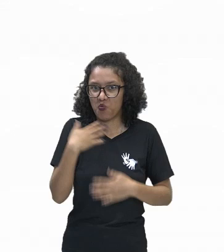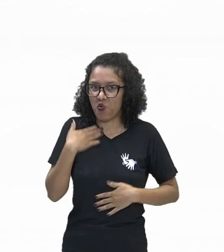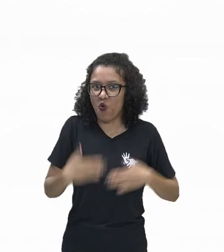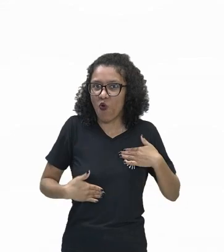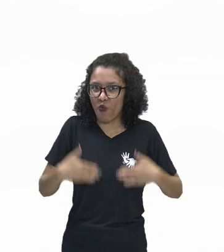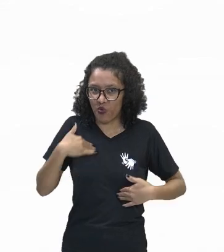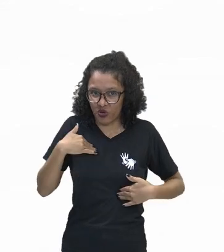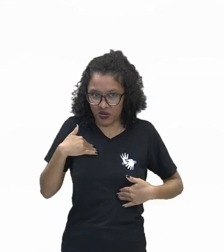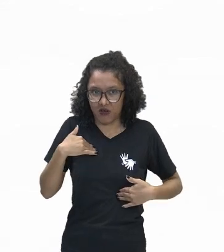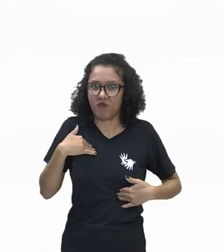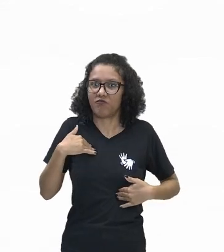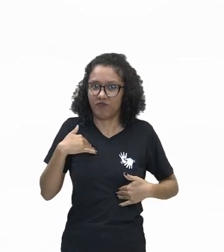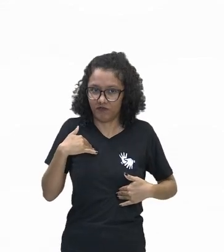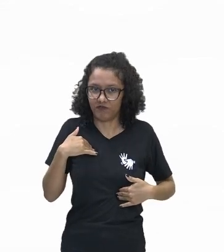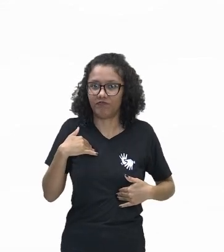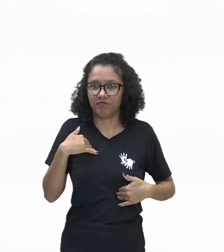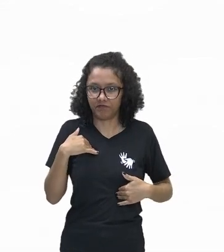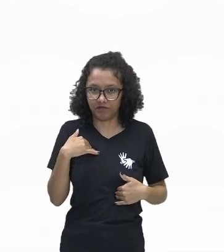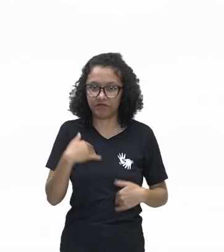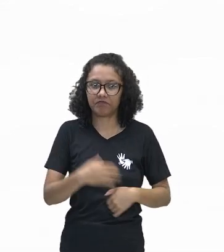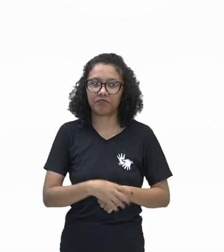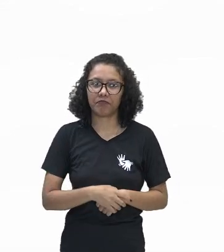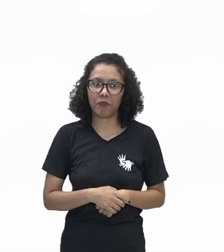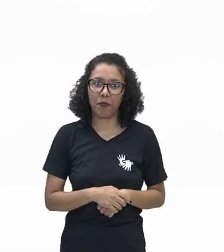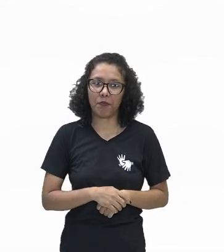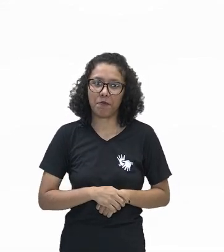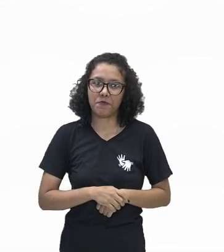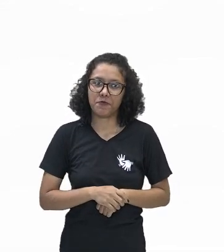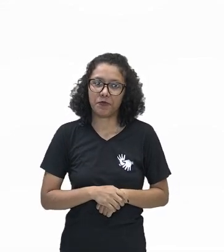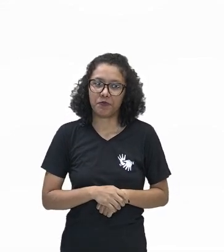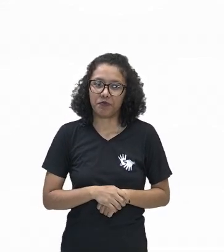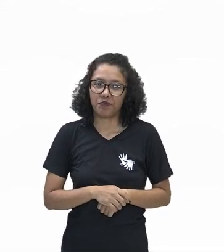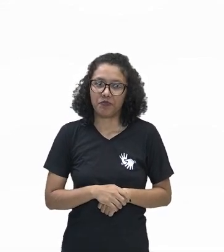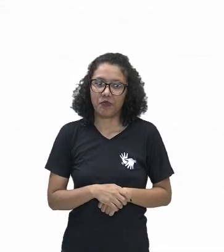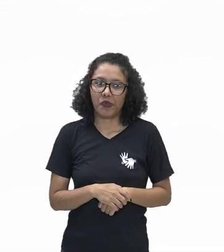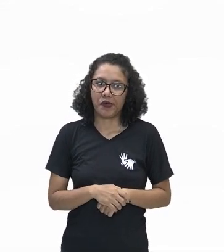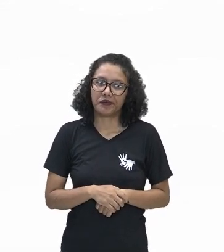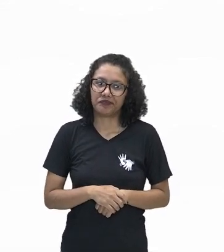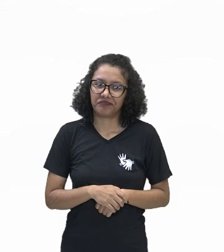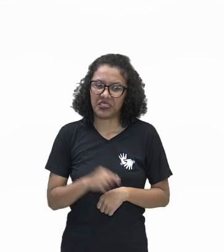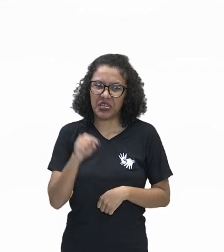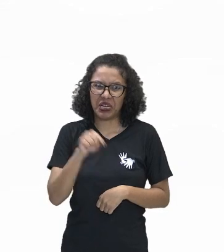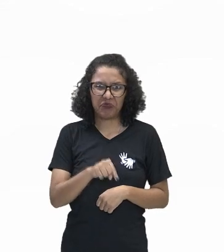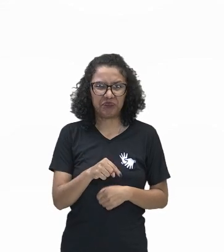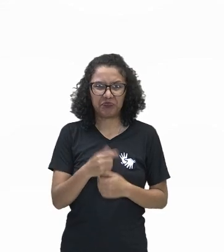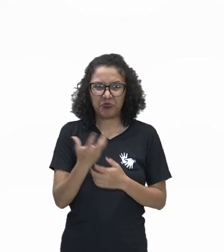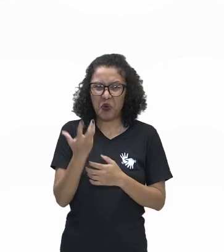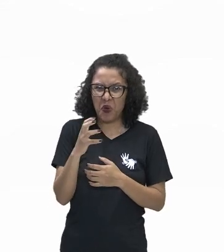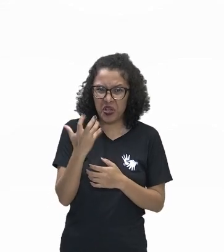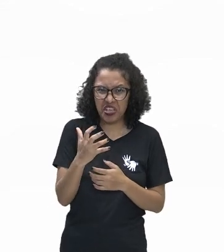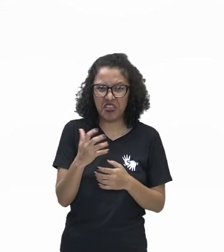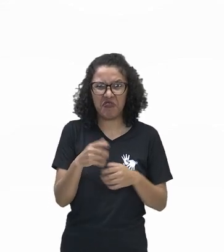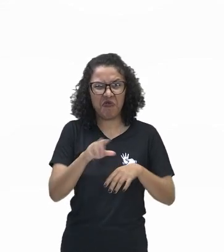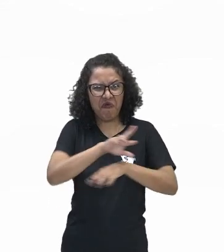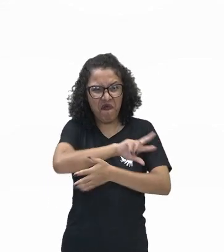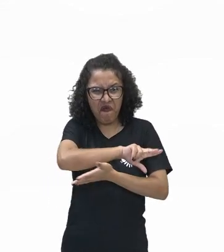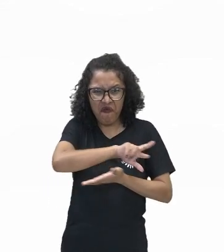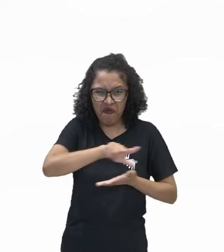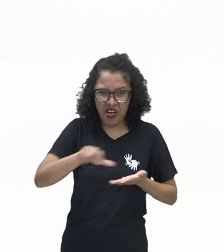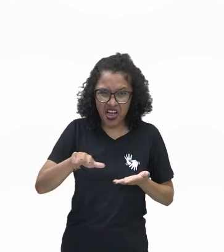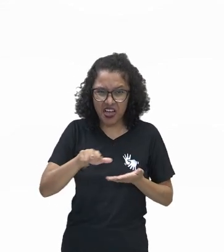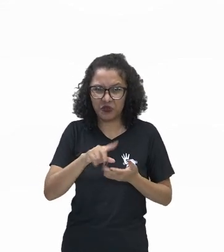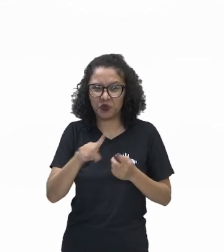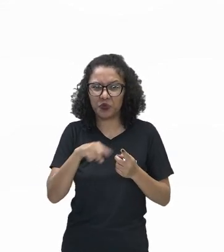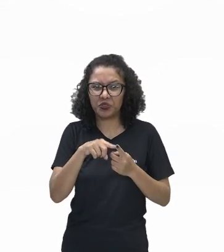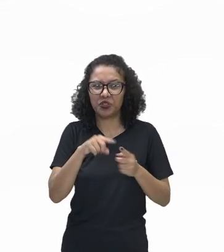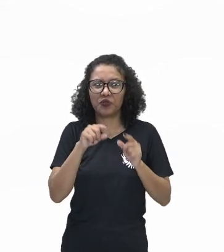aplicados aos escravizados no Brasil colonial eram brutalmente severos e variados, projetados para manter